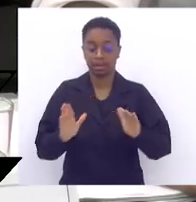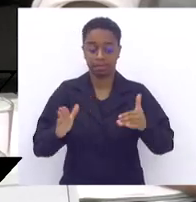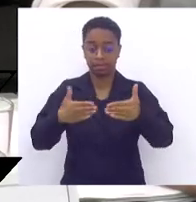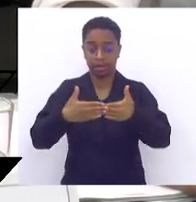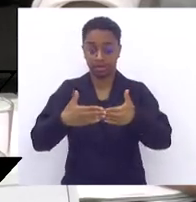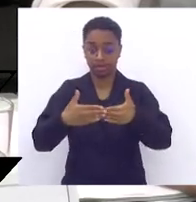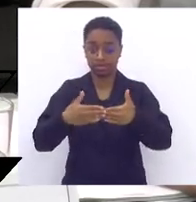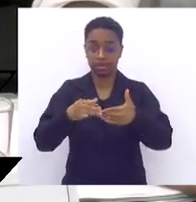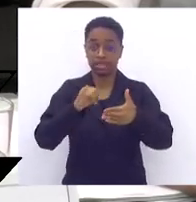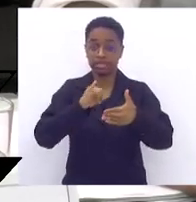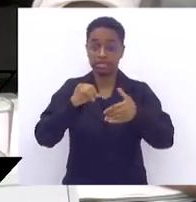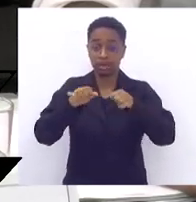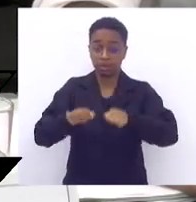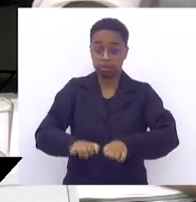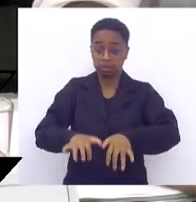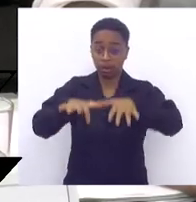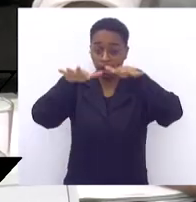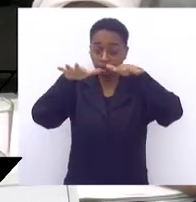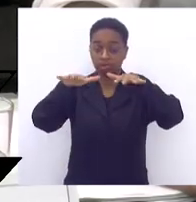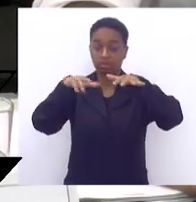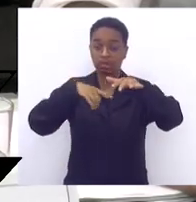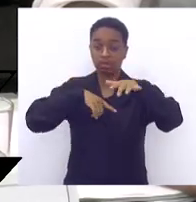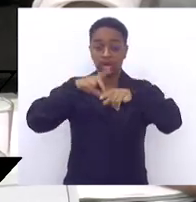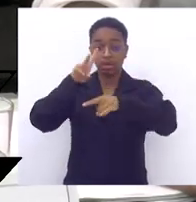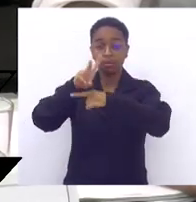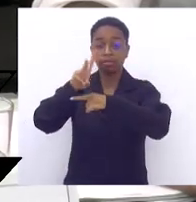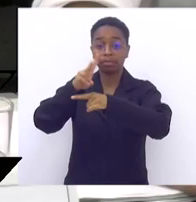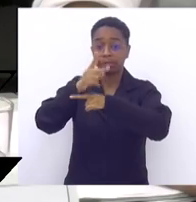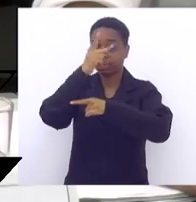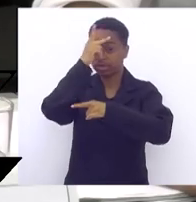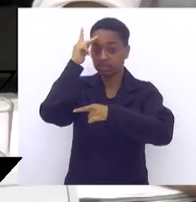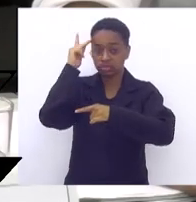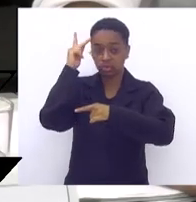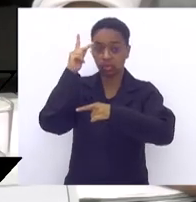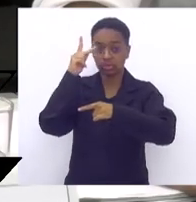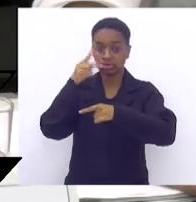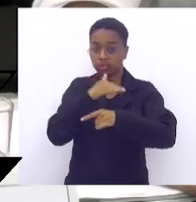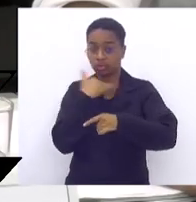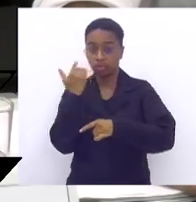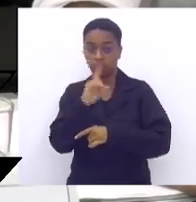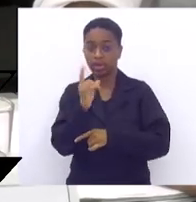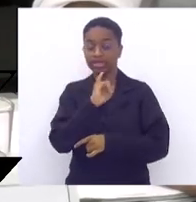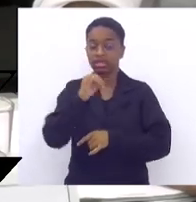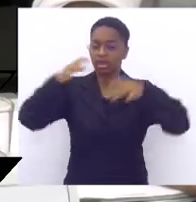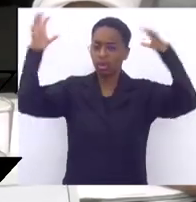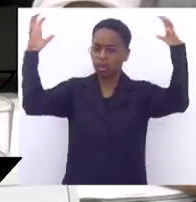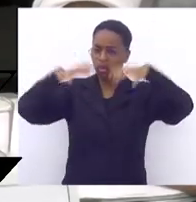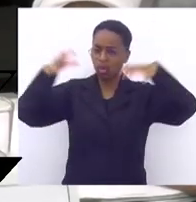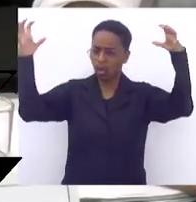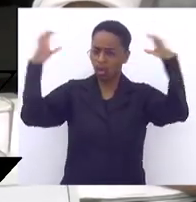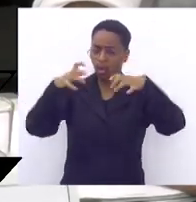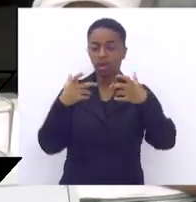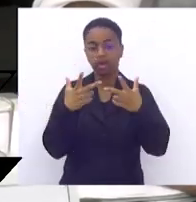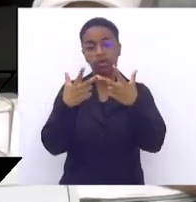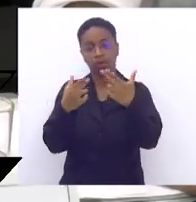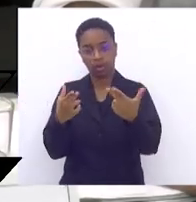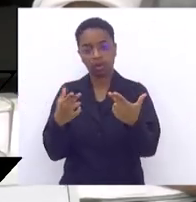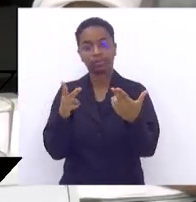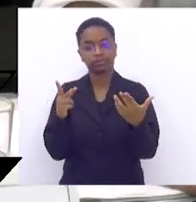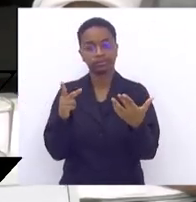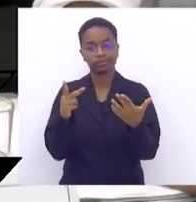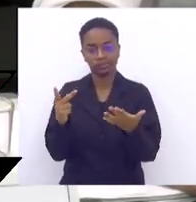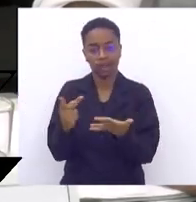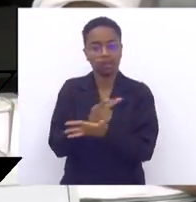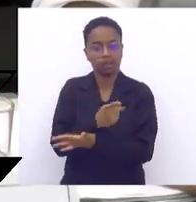cheia, você está preservando as pessoas de não ficarem submersas quando tiver uma chuvarada como essas que cada vez